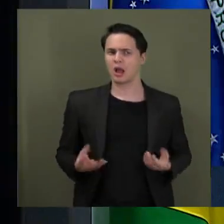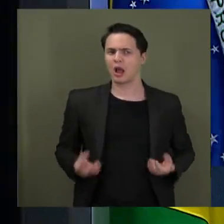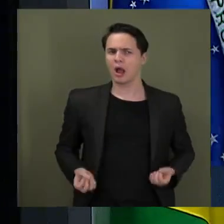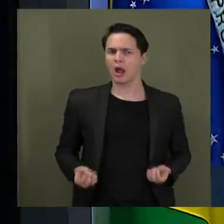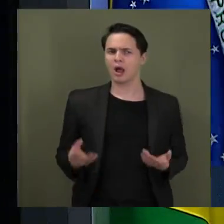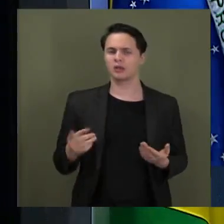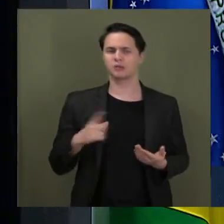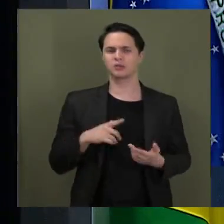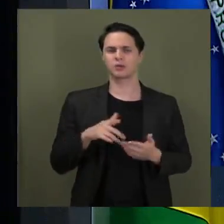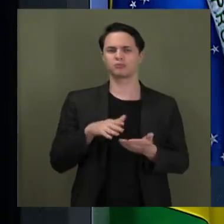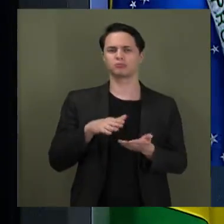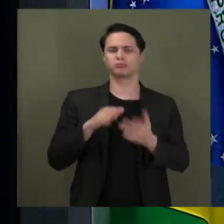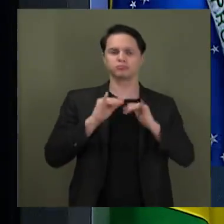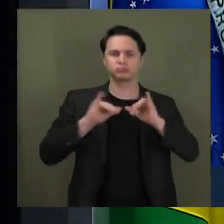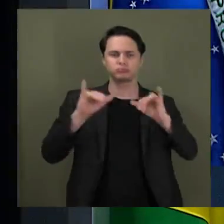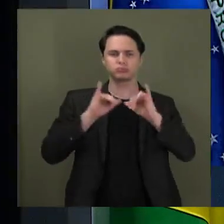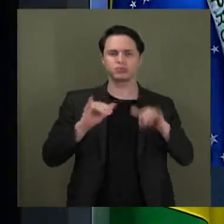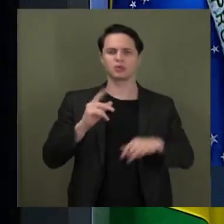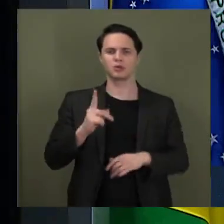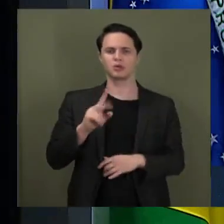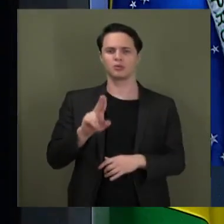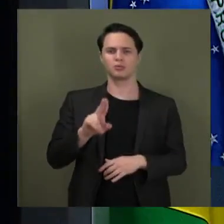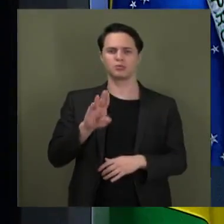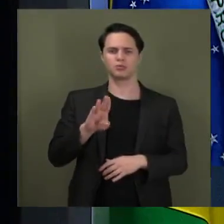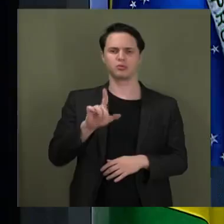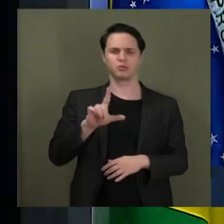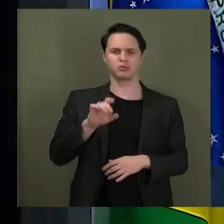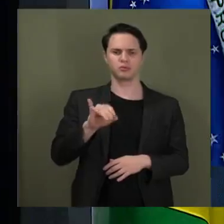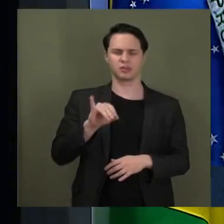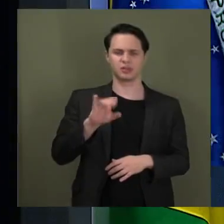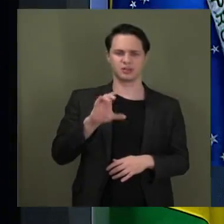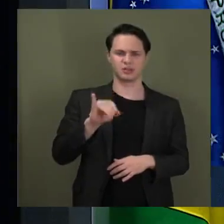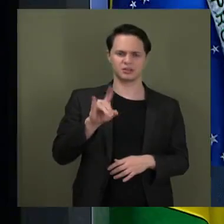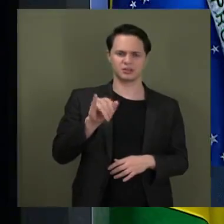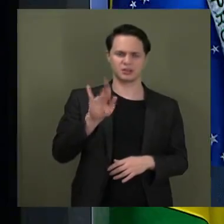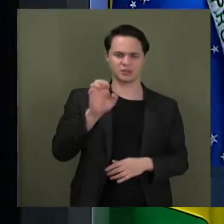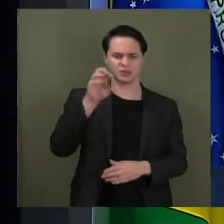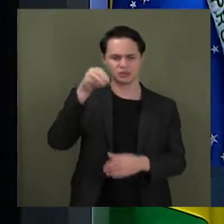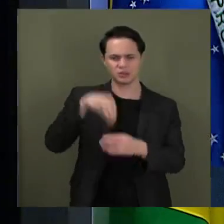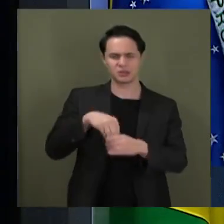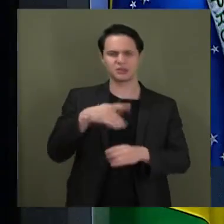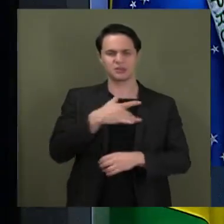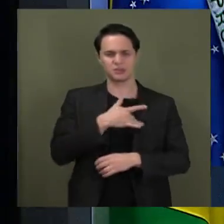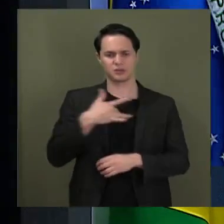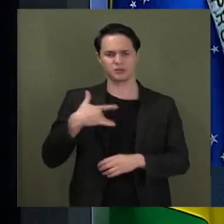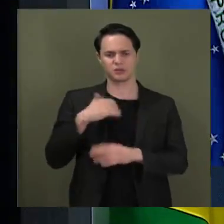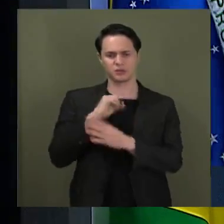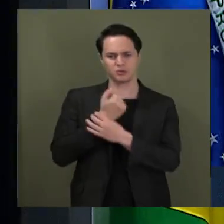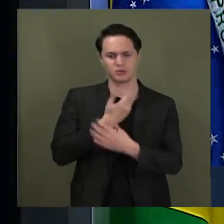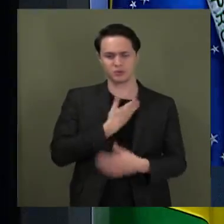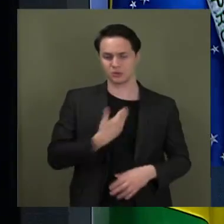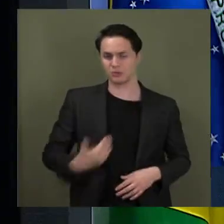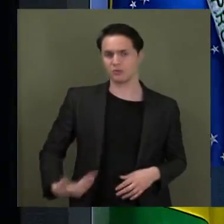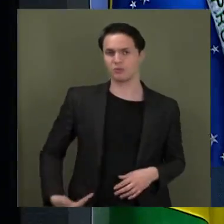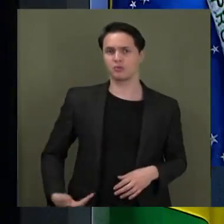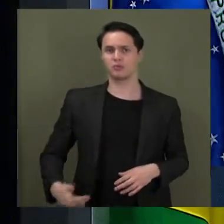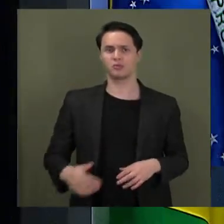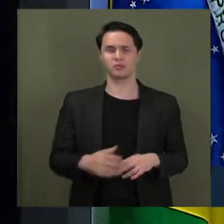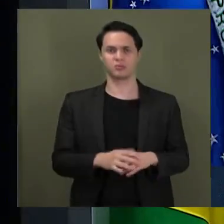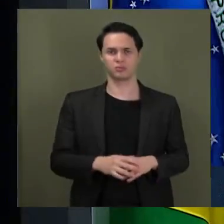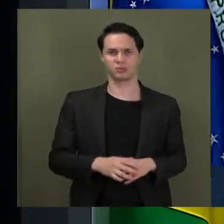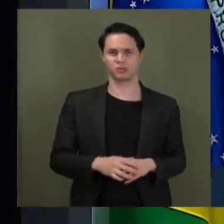com publicidade. Dinheiro que deveria ser dirigido para a saúde e a segurança pública, onde estão